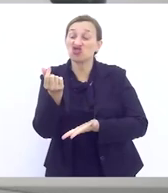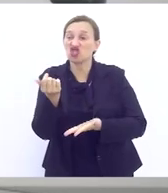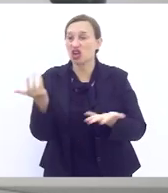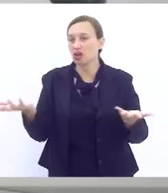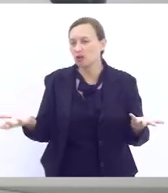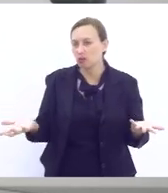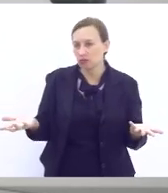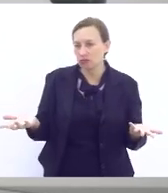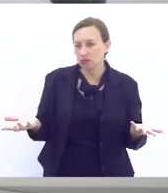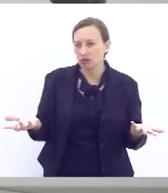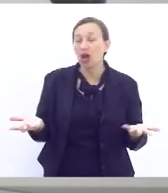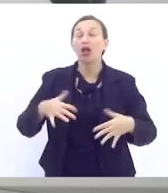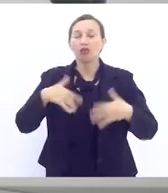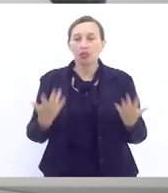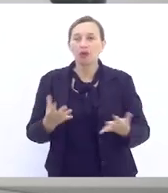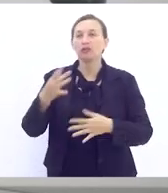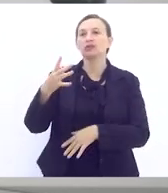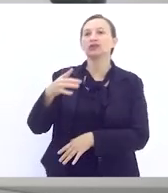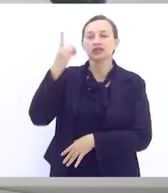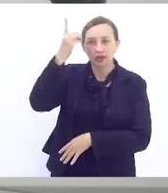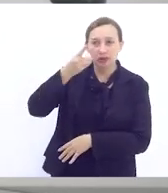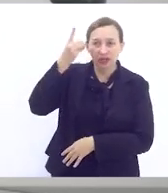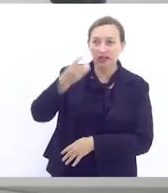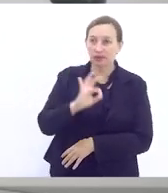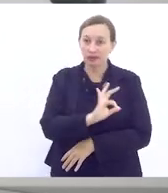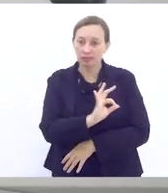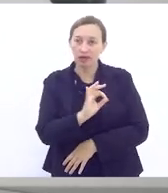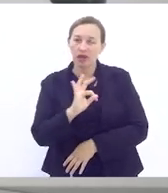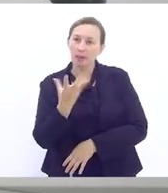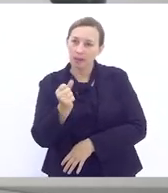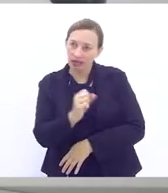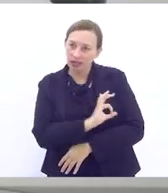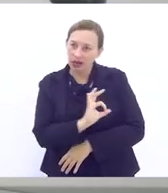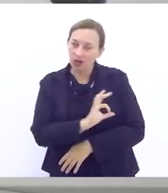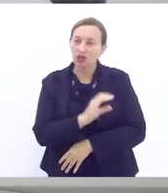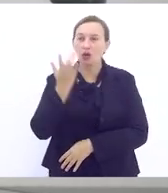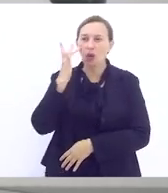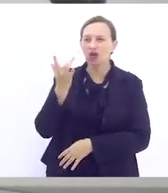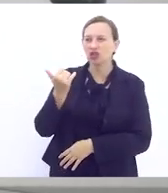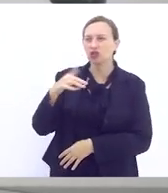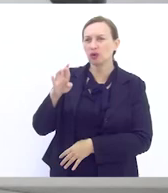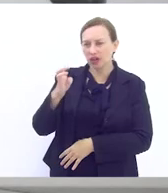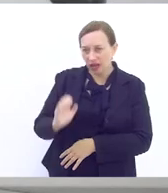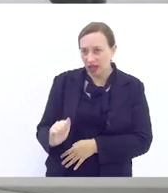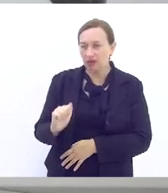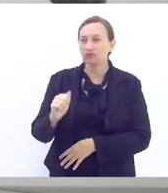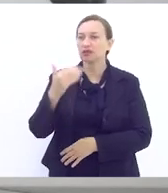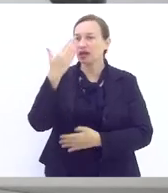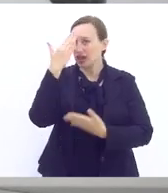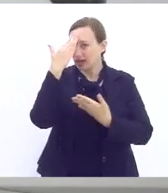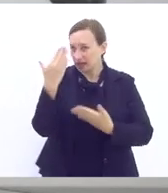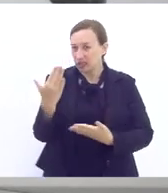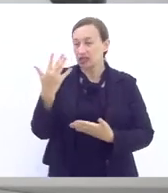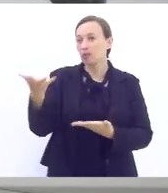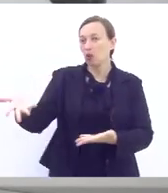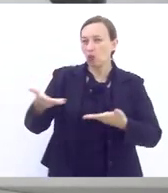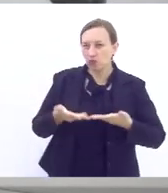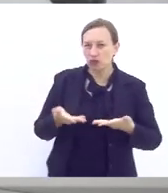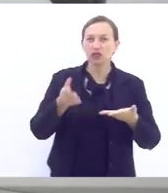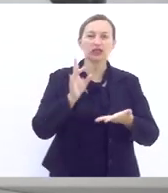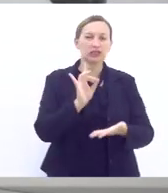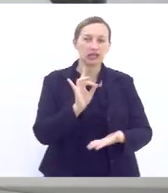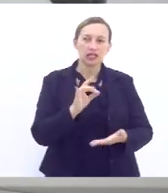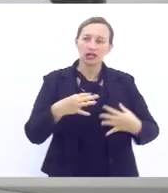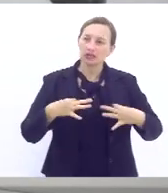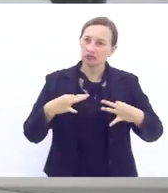deputada Marta Rocha Luiz Paulo eu acho que o Creta tem muito agradecer por esse convite e colocar mesmo